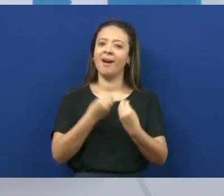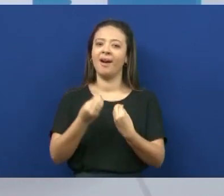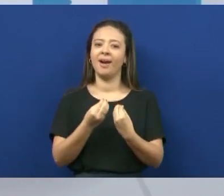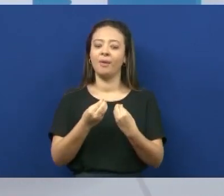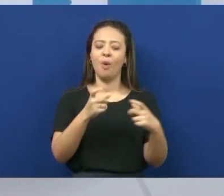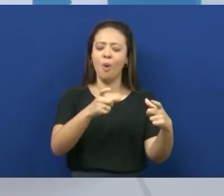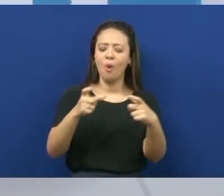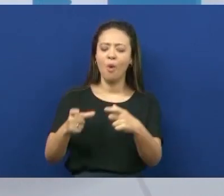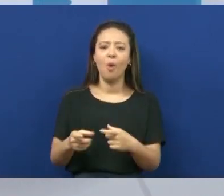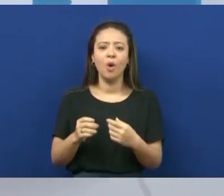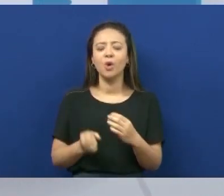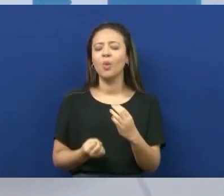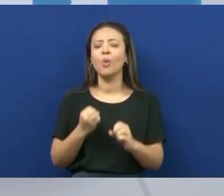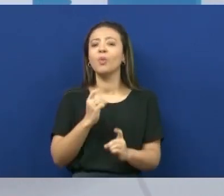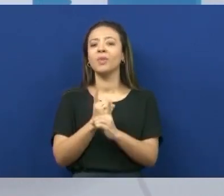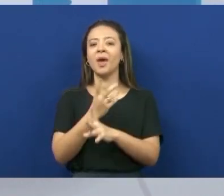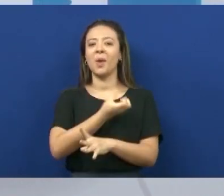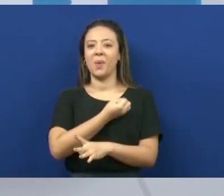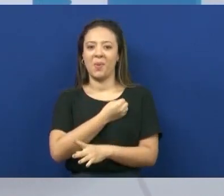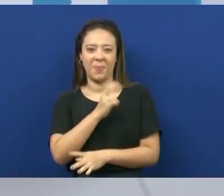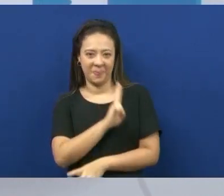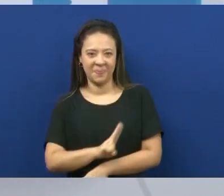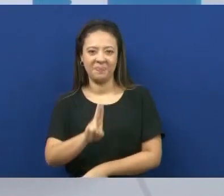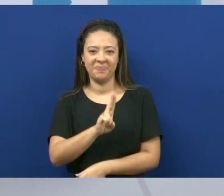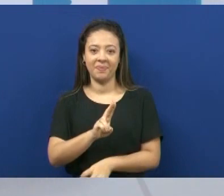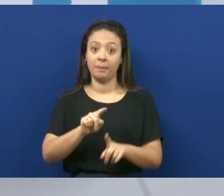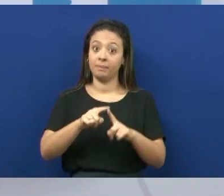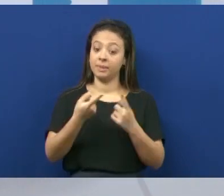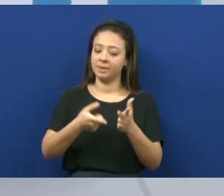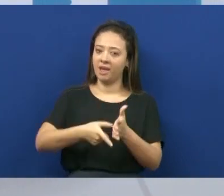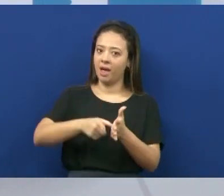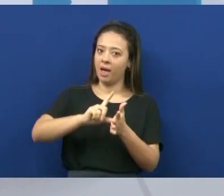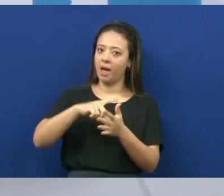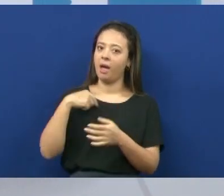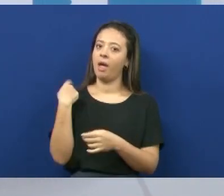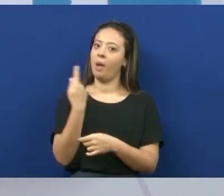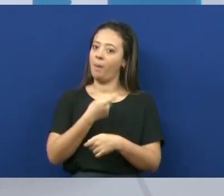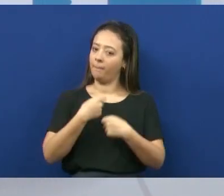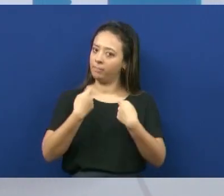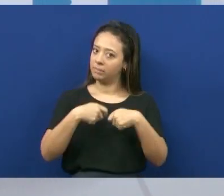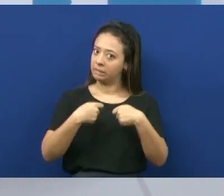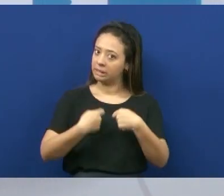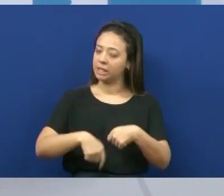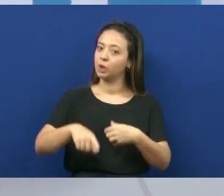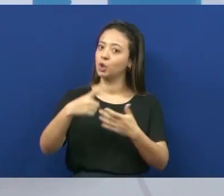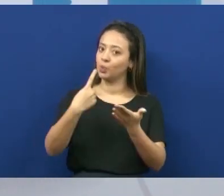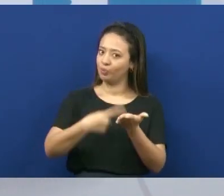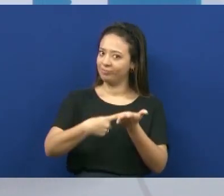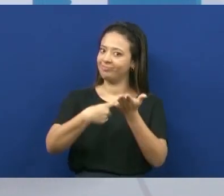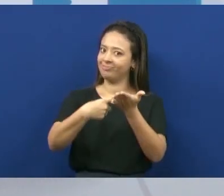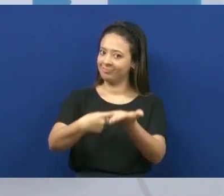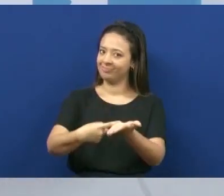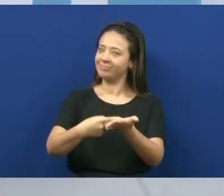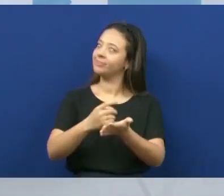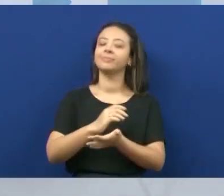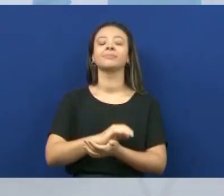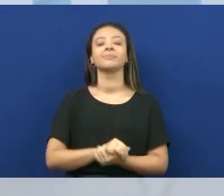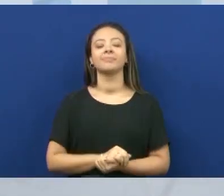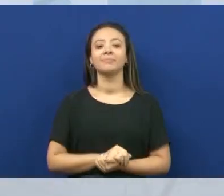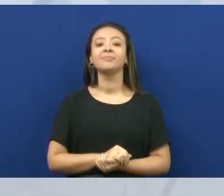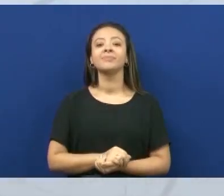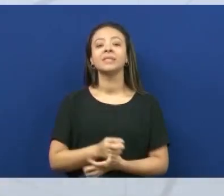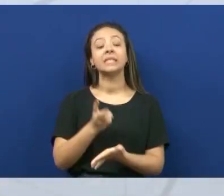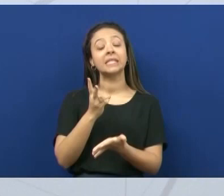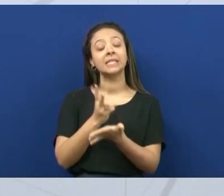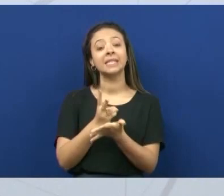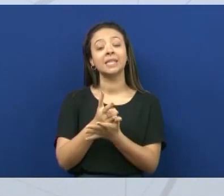os números no nosso dia a dia. Mas antes disso, eu gostaria de convidar você a fazer um combinado comigo. Sempre